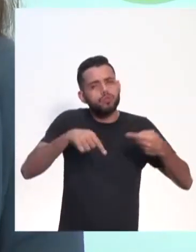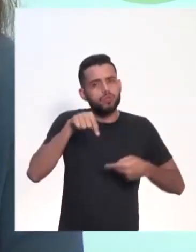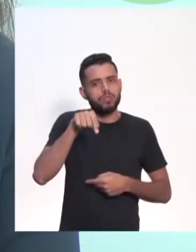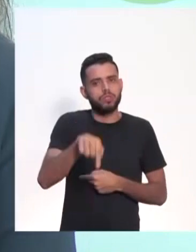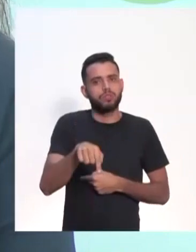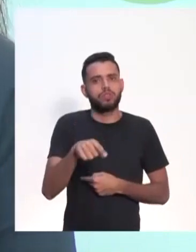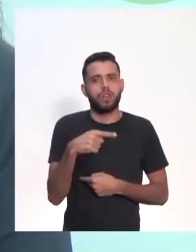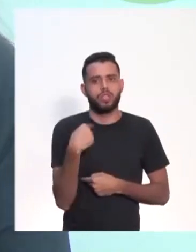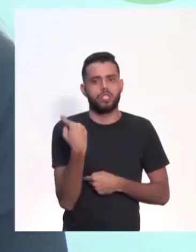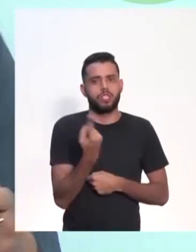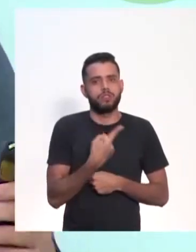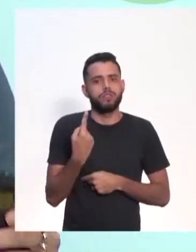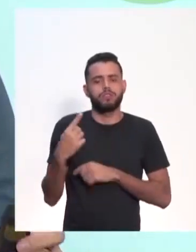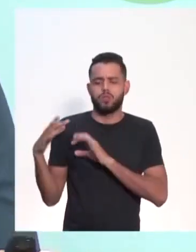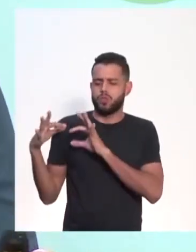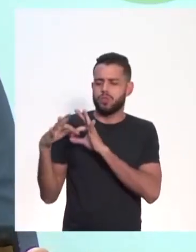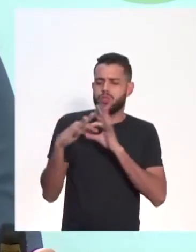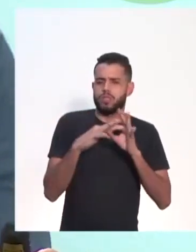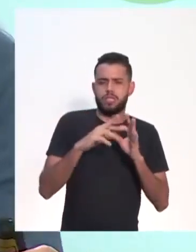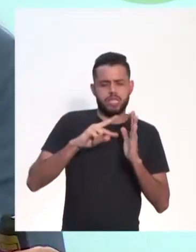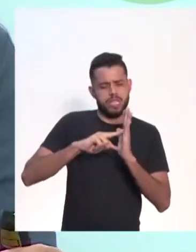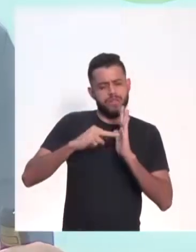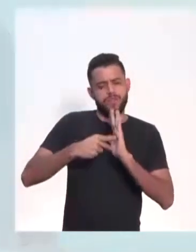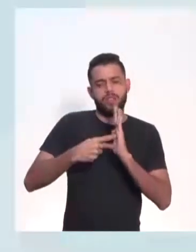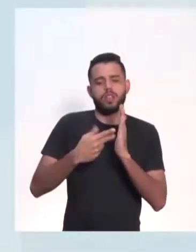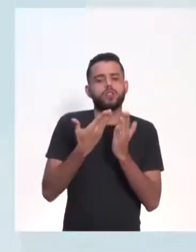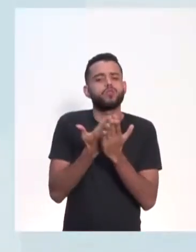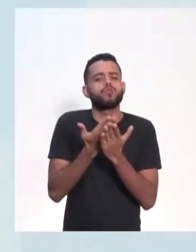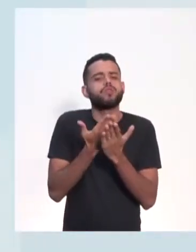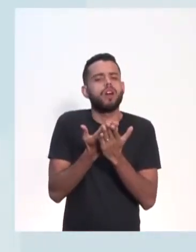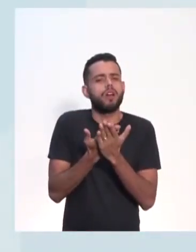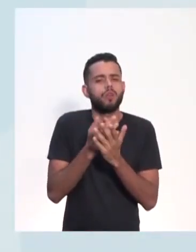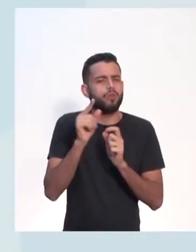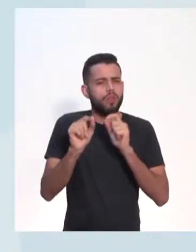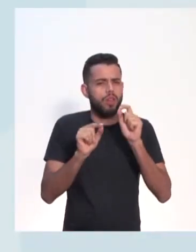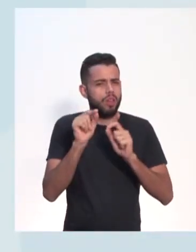contexto do que significa estudar. Quando a gente